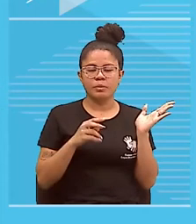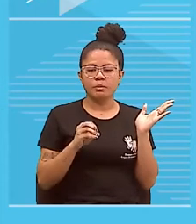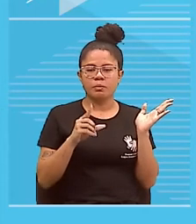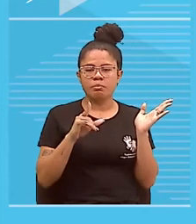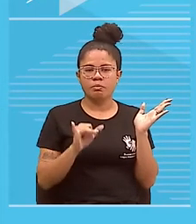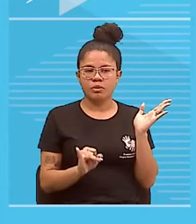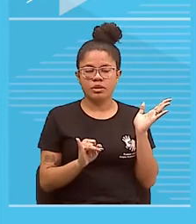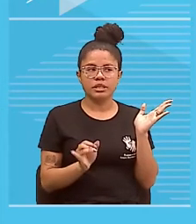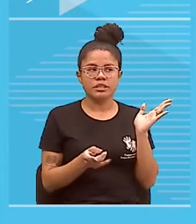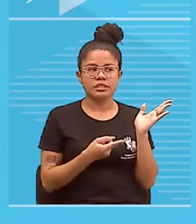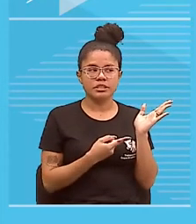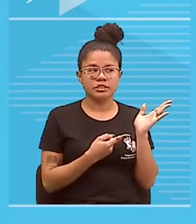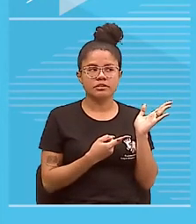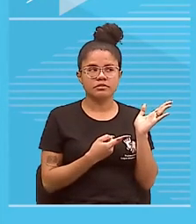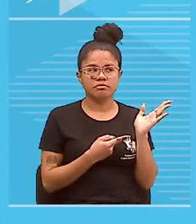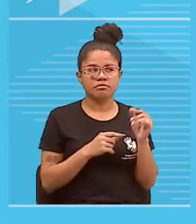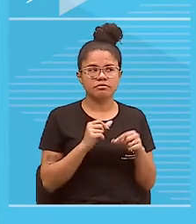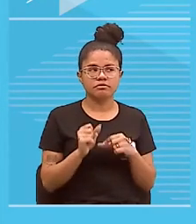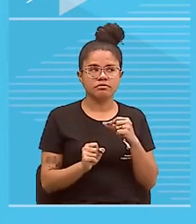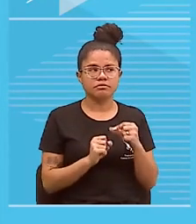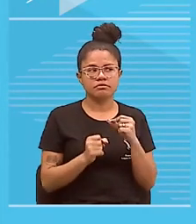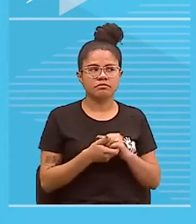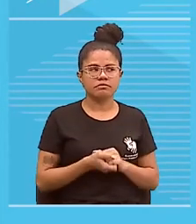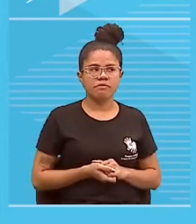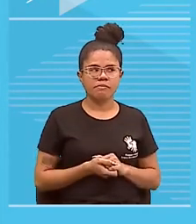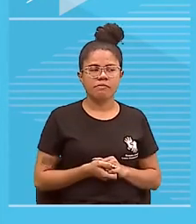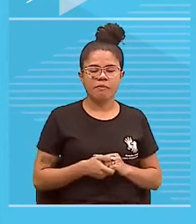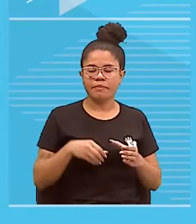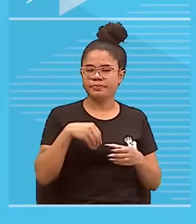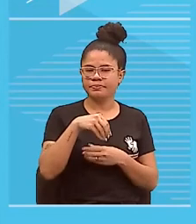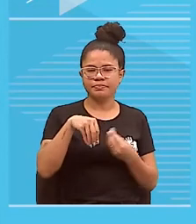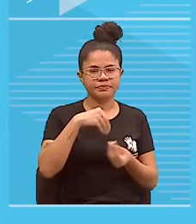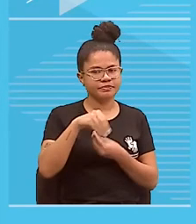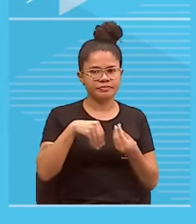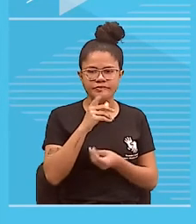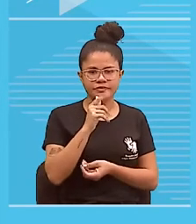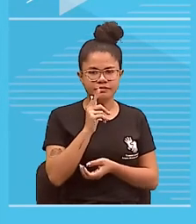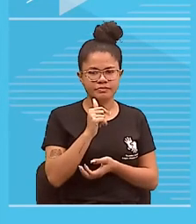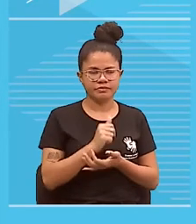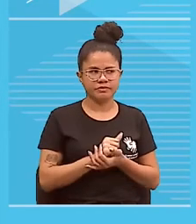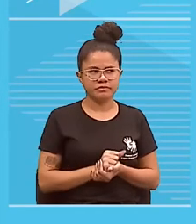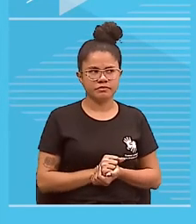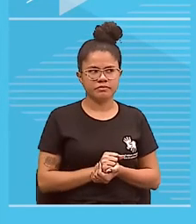pessoal ele de um modo geral eles são insolúveis em água